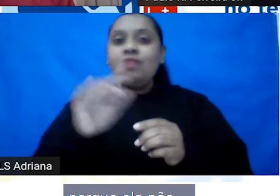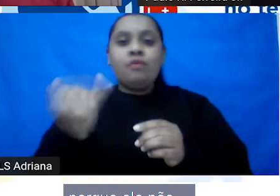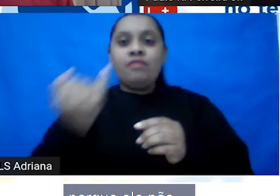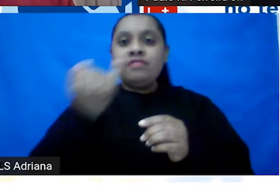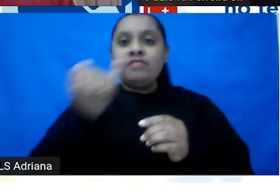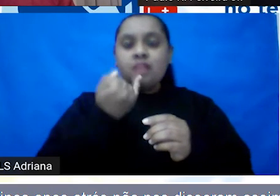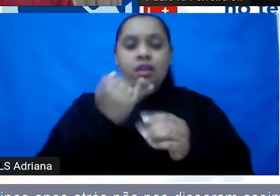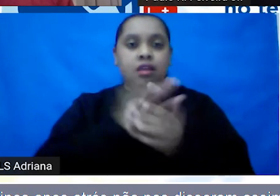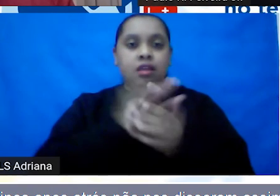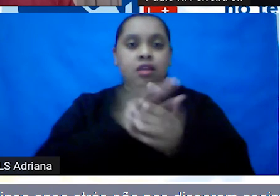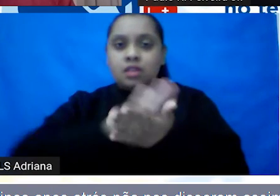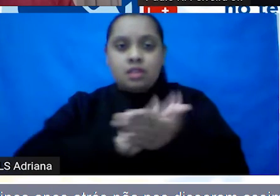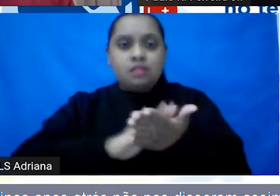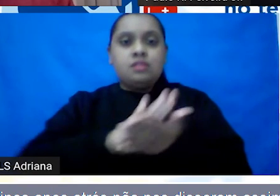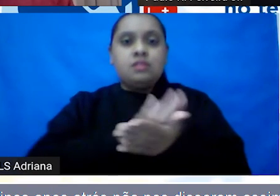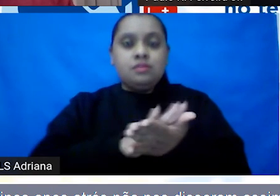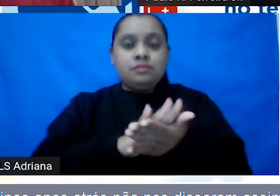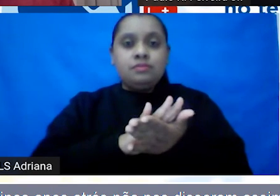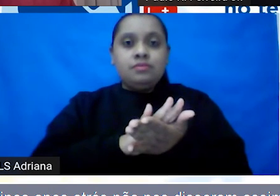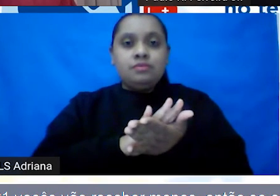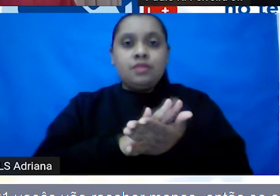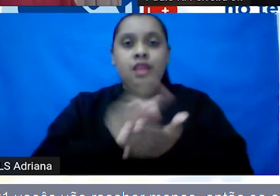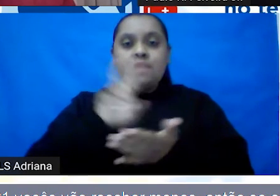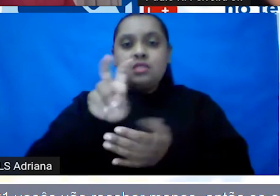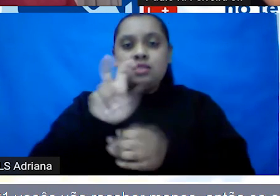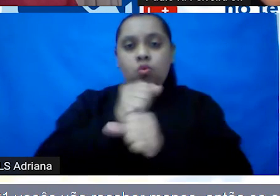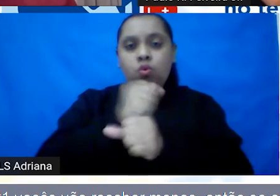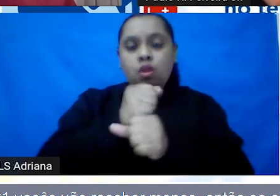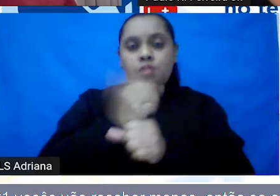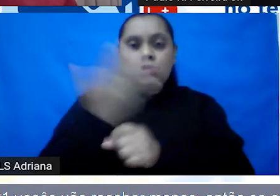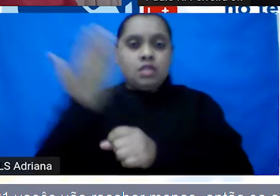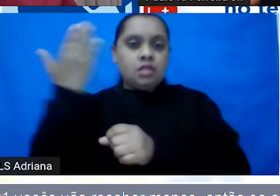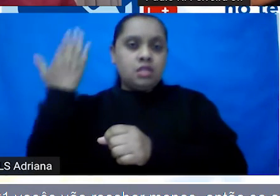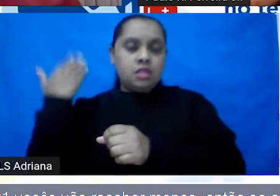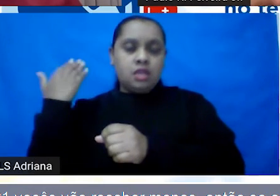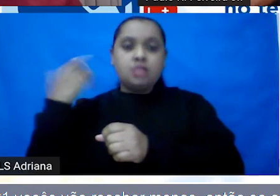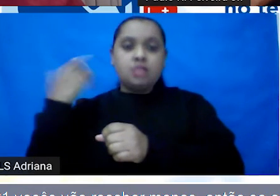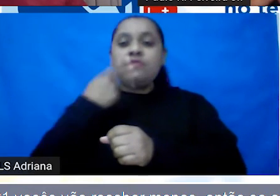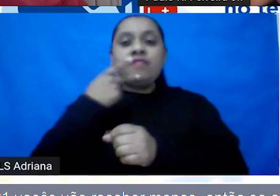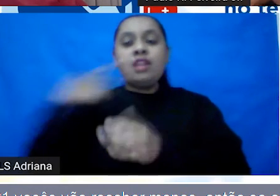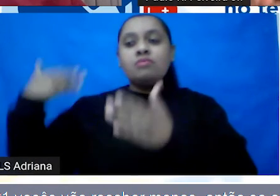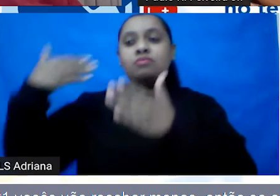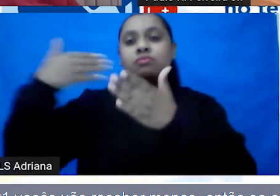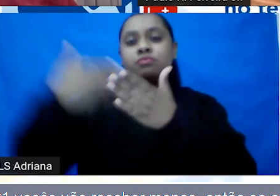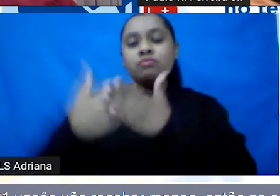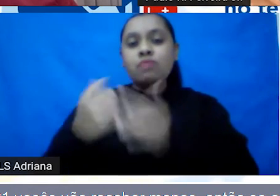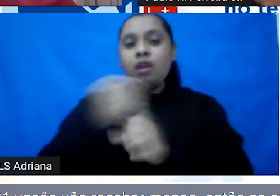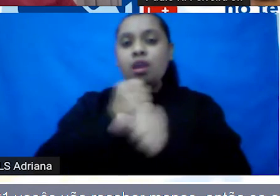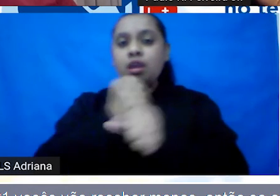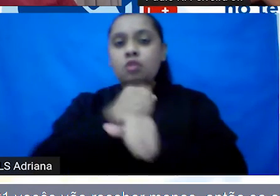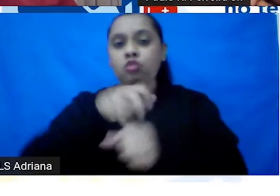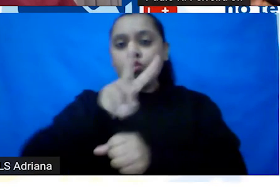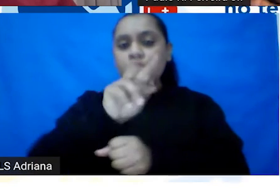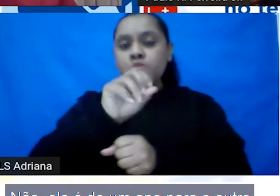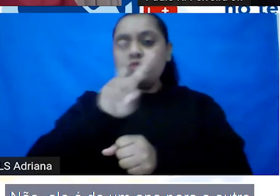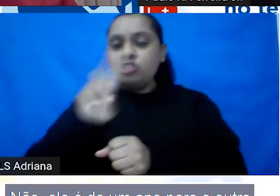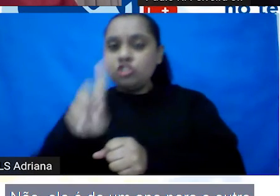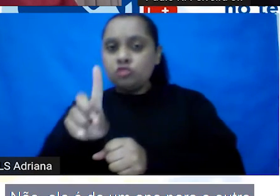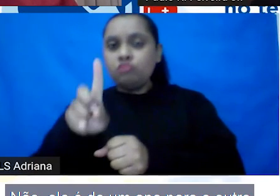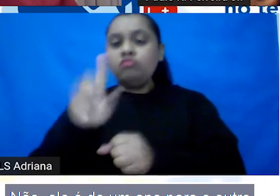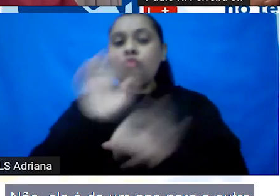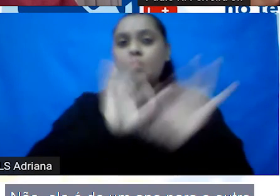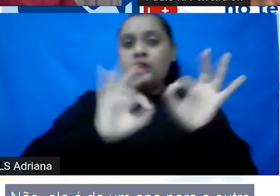né Tiago porque ele não há cinco anos atrás não nos era assim ó lá em 2021 para vocês vão receber menos Então se Organize